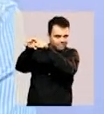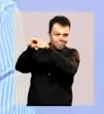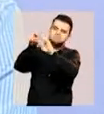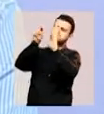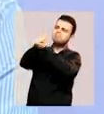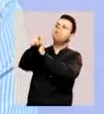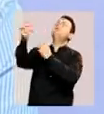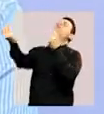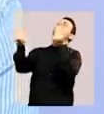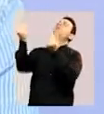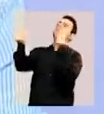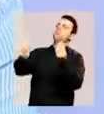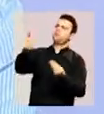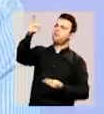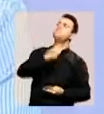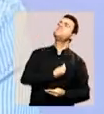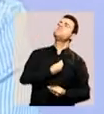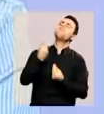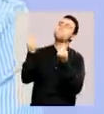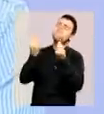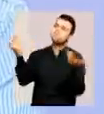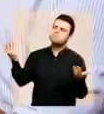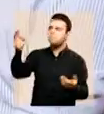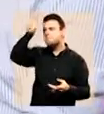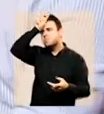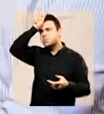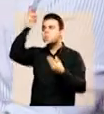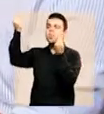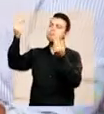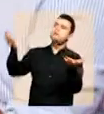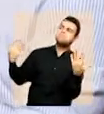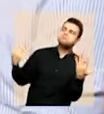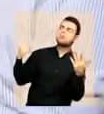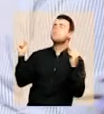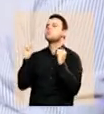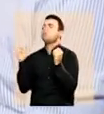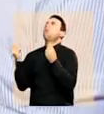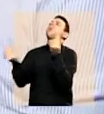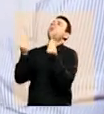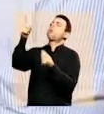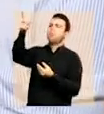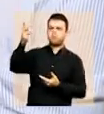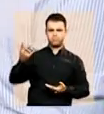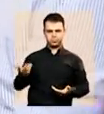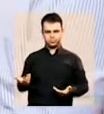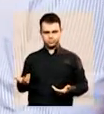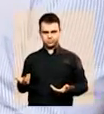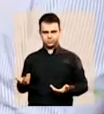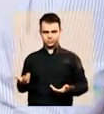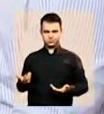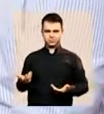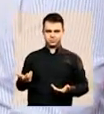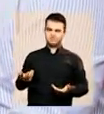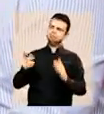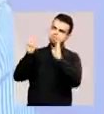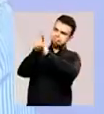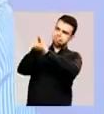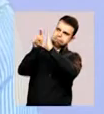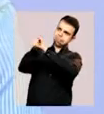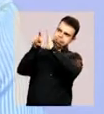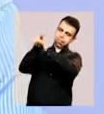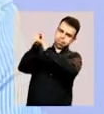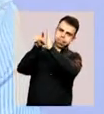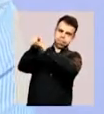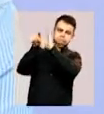que é morar aí, o clima, o tempo como que é, se é calor, quente.